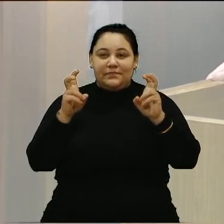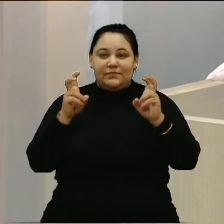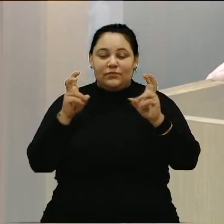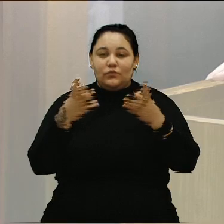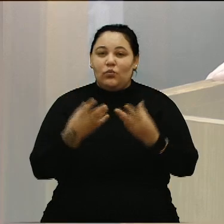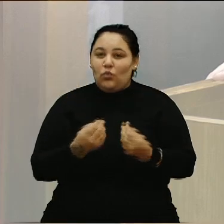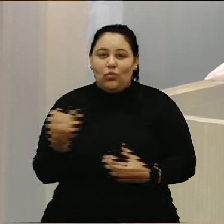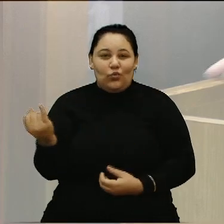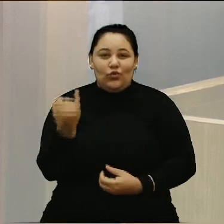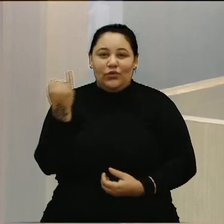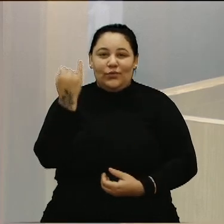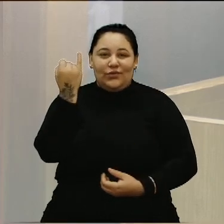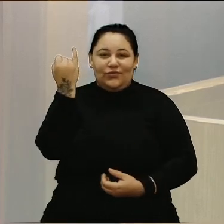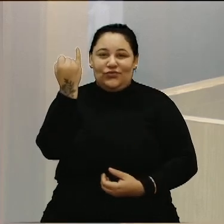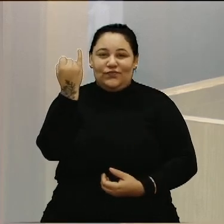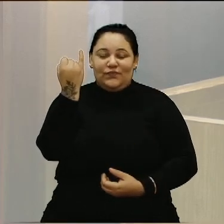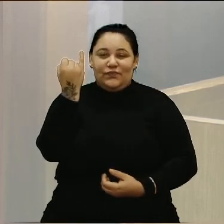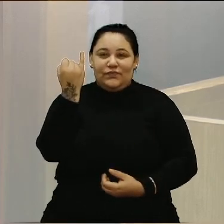fundamental para a nossa